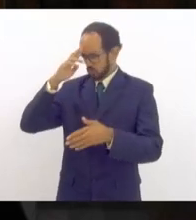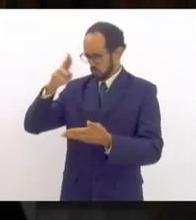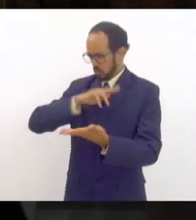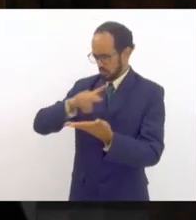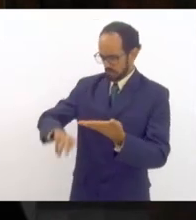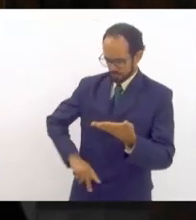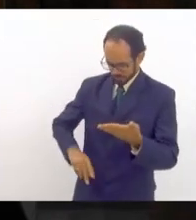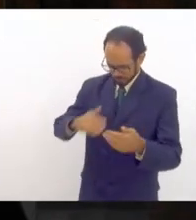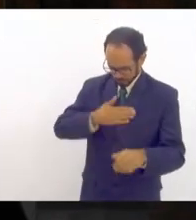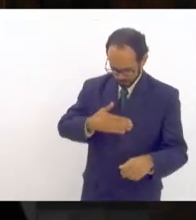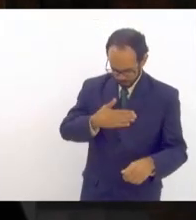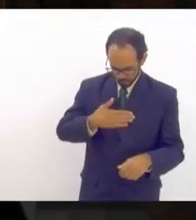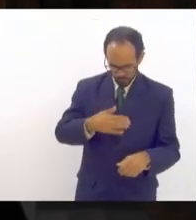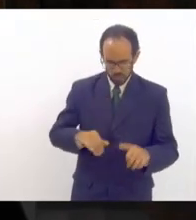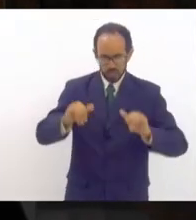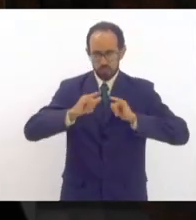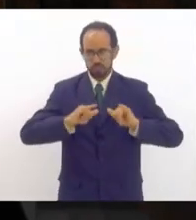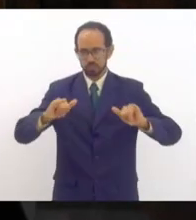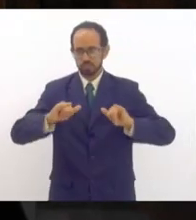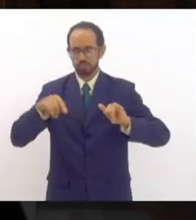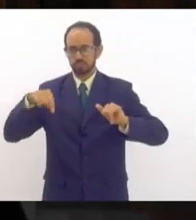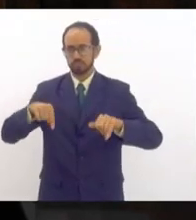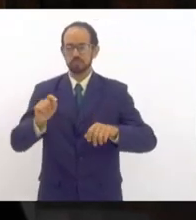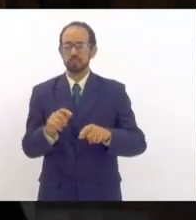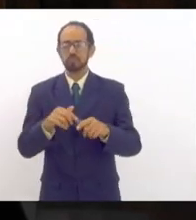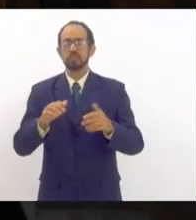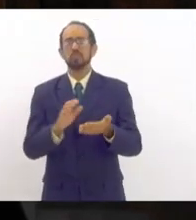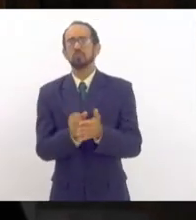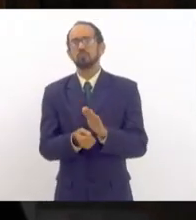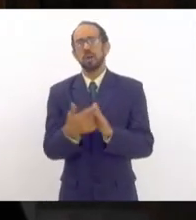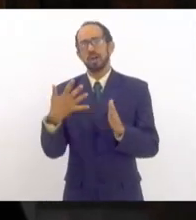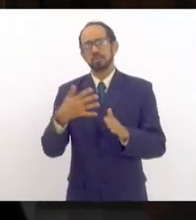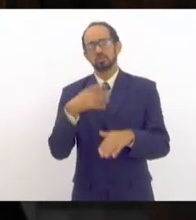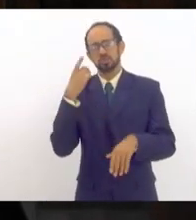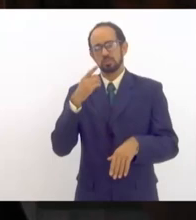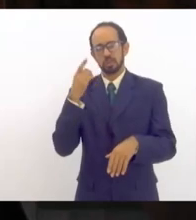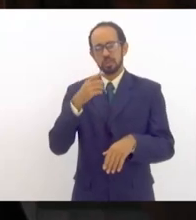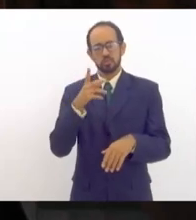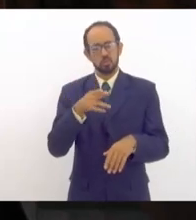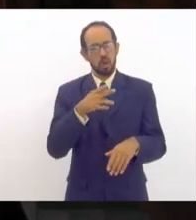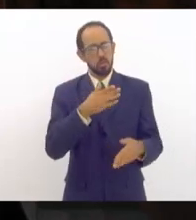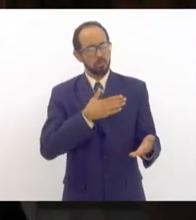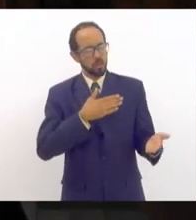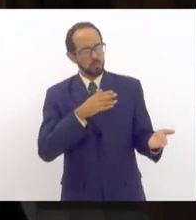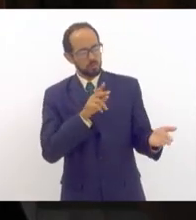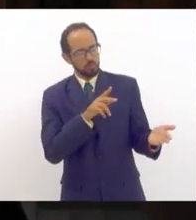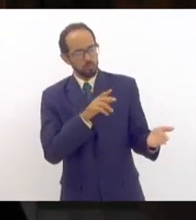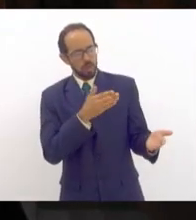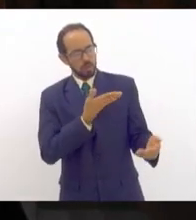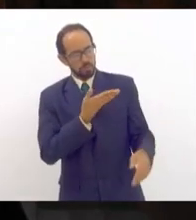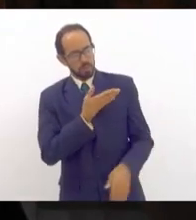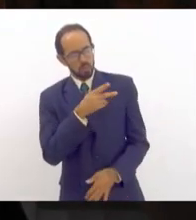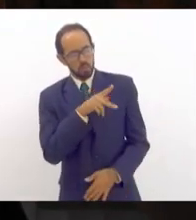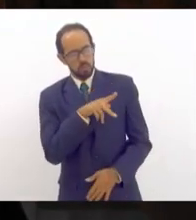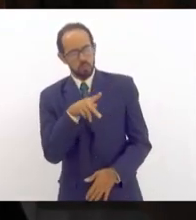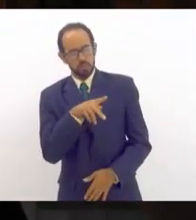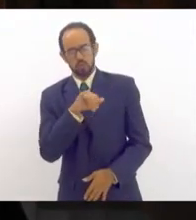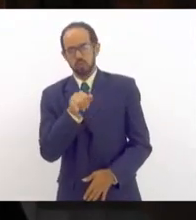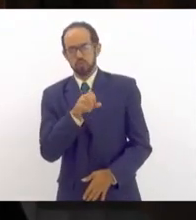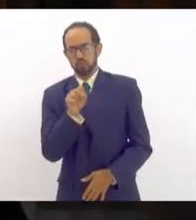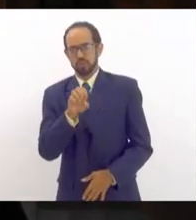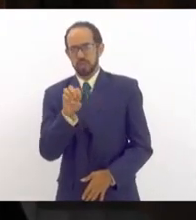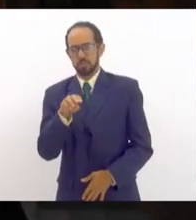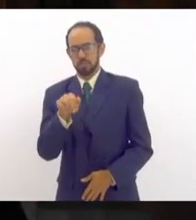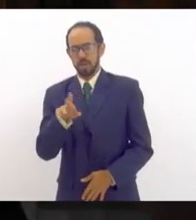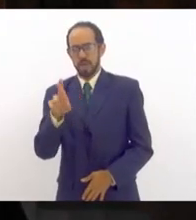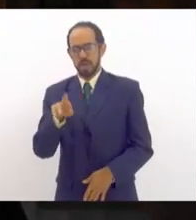é conhecimento tem muitos deputados aqui que atuam tanto na cidade de São Gonçalo meu colega aqui Professor Josemar Deputado Vinícius cozzolino